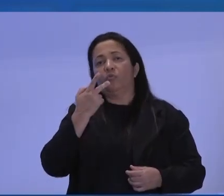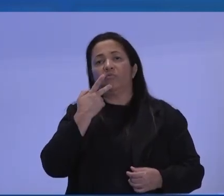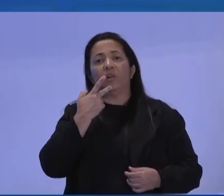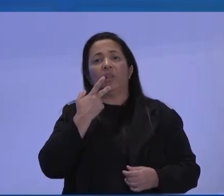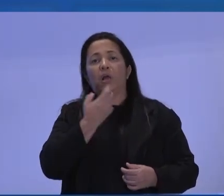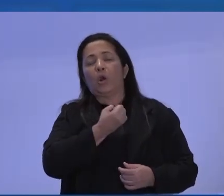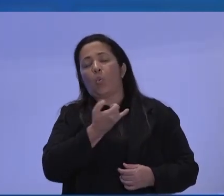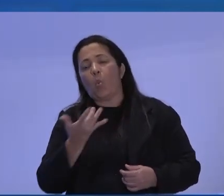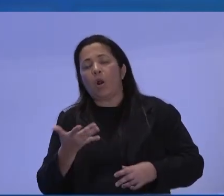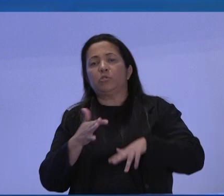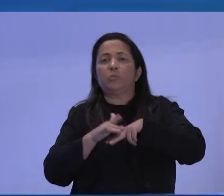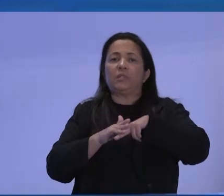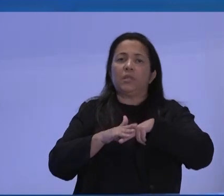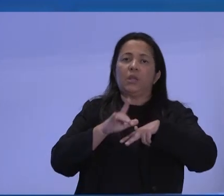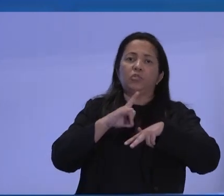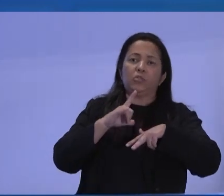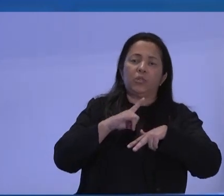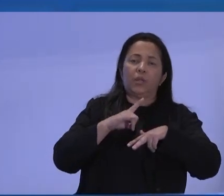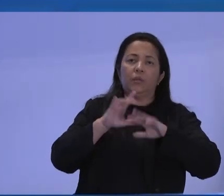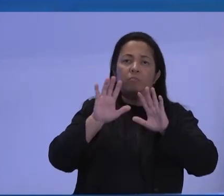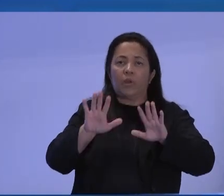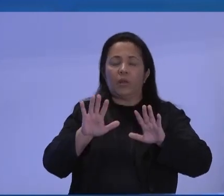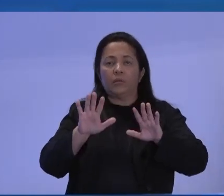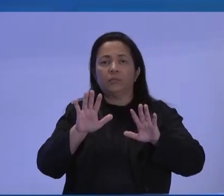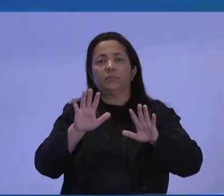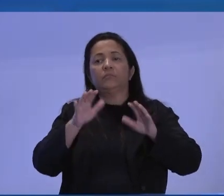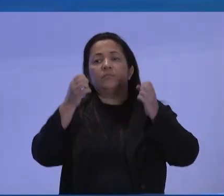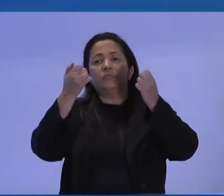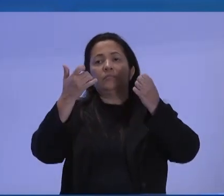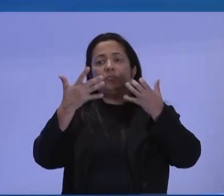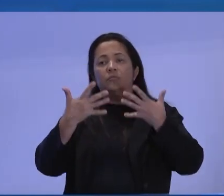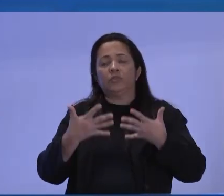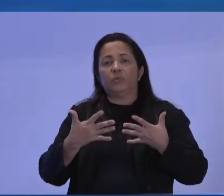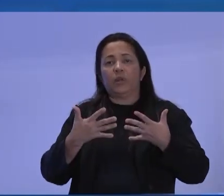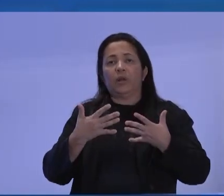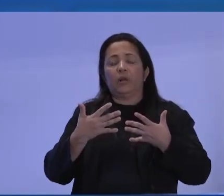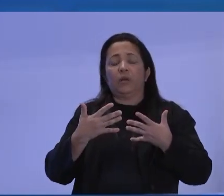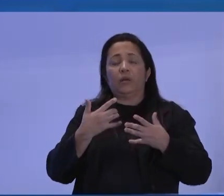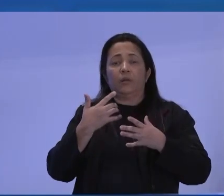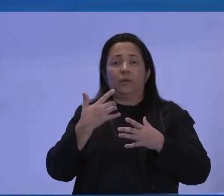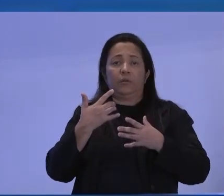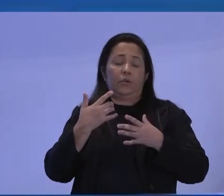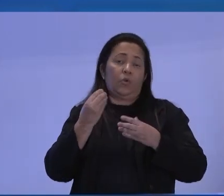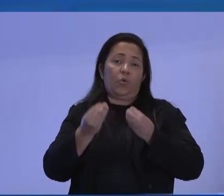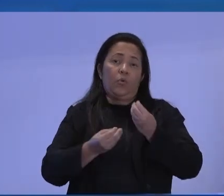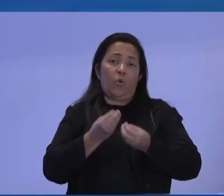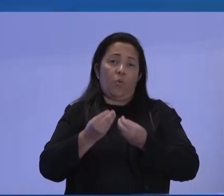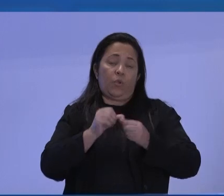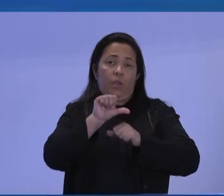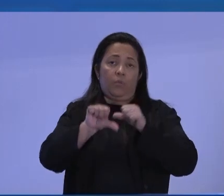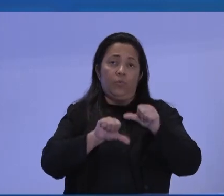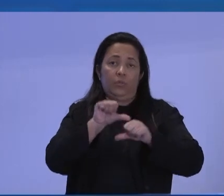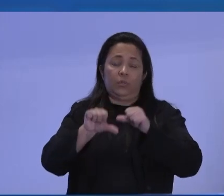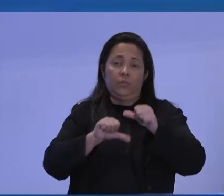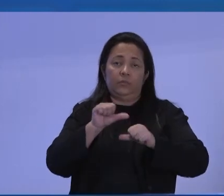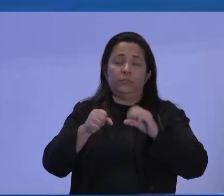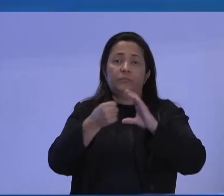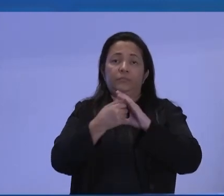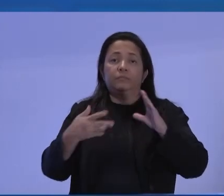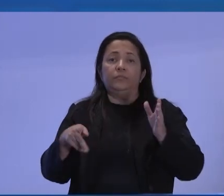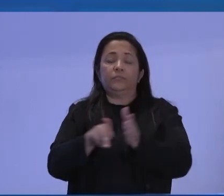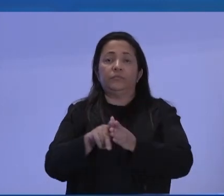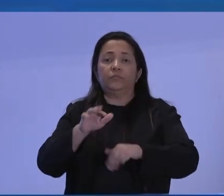existem, quantos casos não existem, nós vamos falar de tendências, tá bom? Porque os dados vocês conseguem observar. Como que a mudança que a gente percebe a